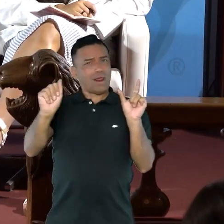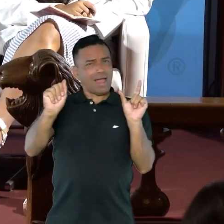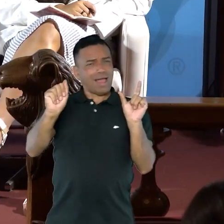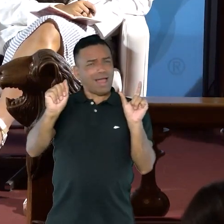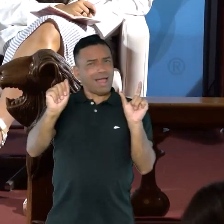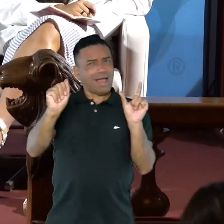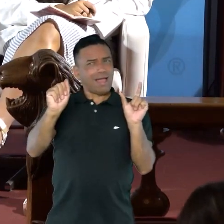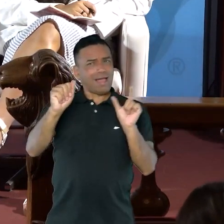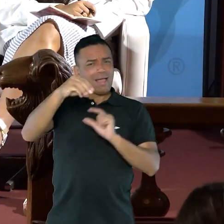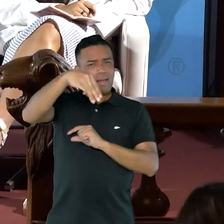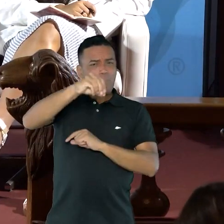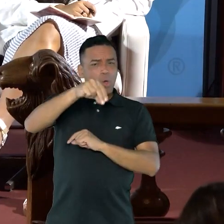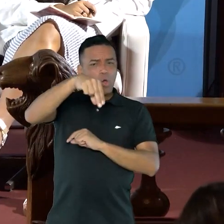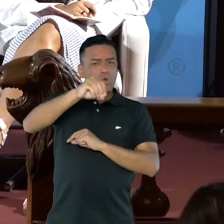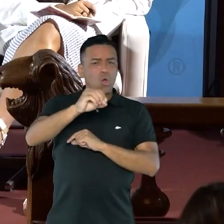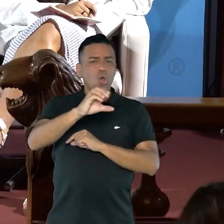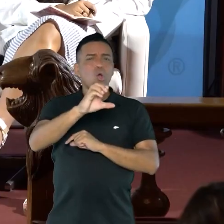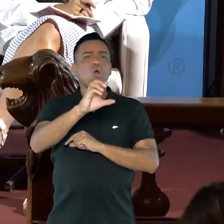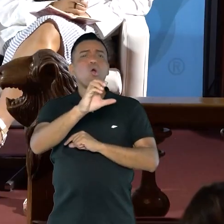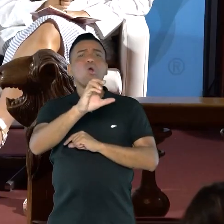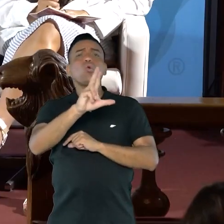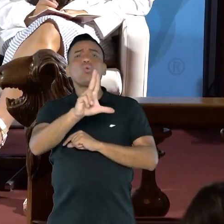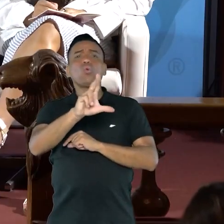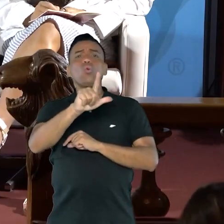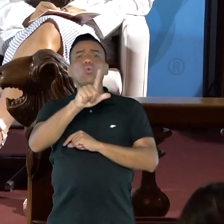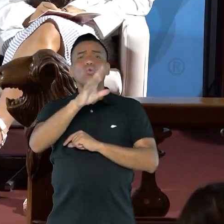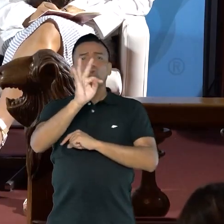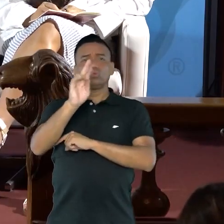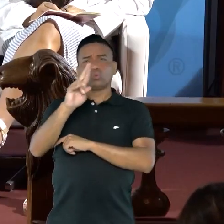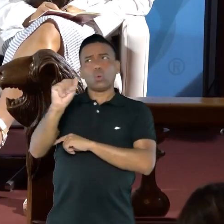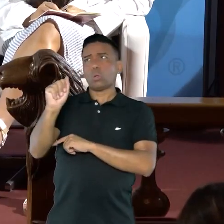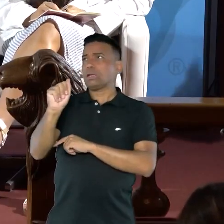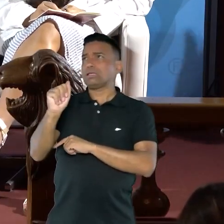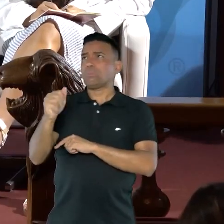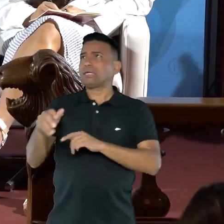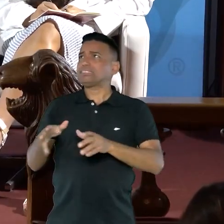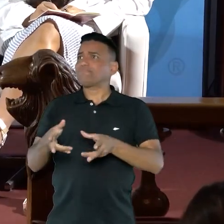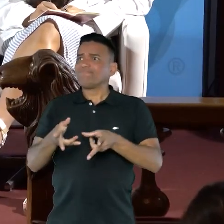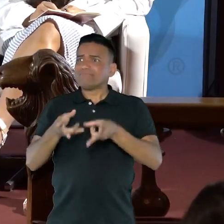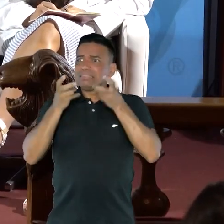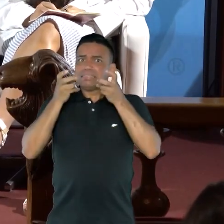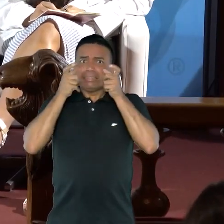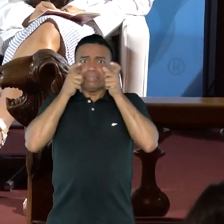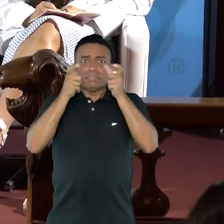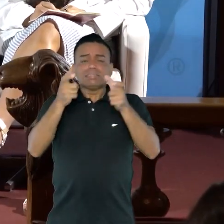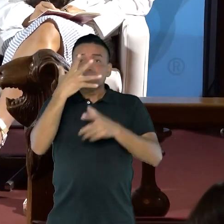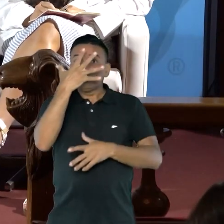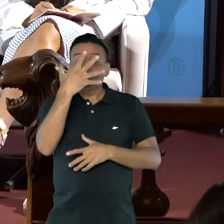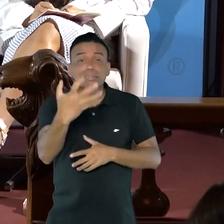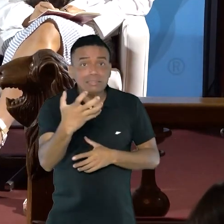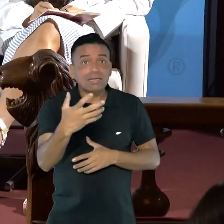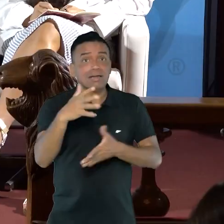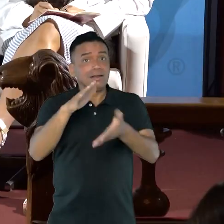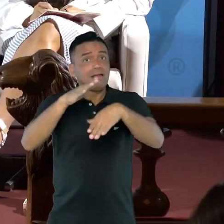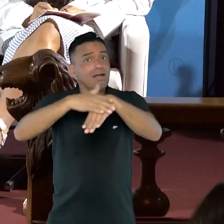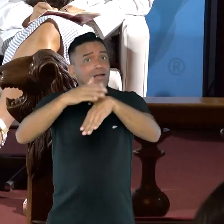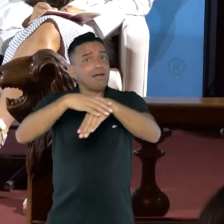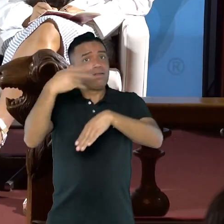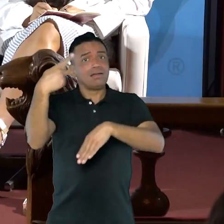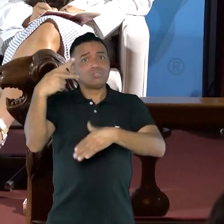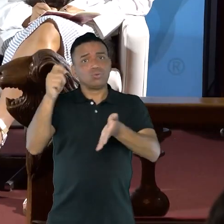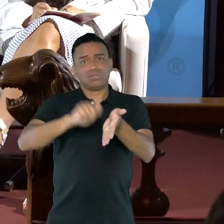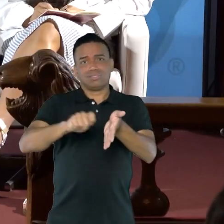talvez uma das coisas que mais tenha me atravessado na sua escrita. O entendimento que eu tenho é